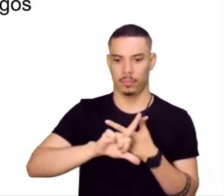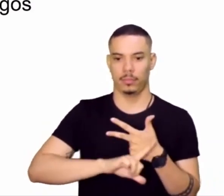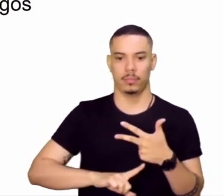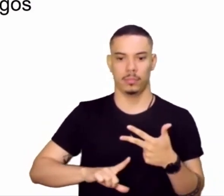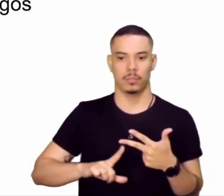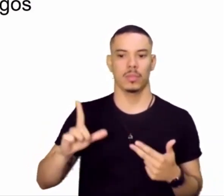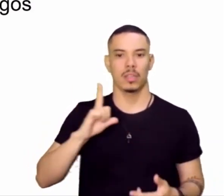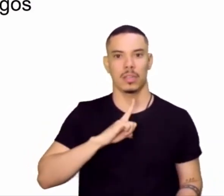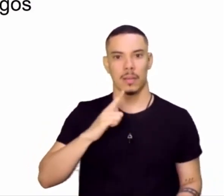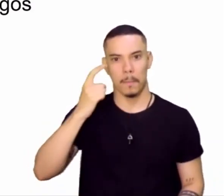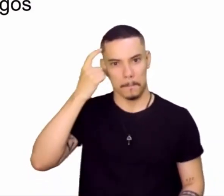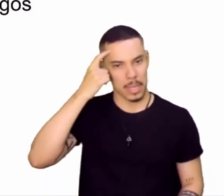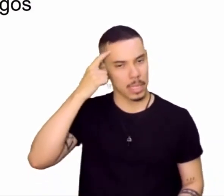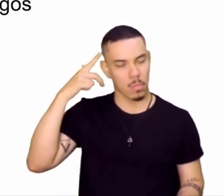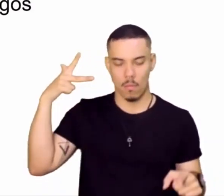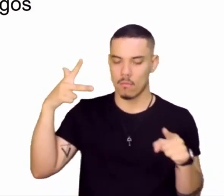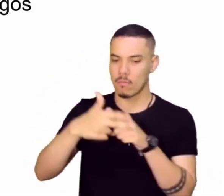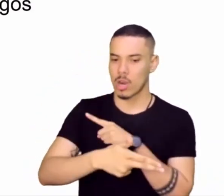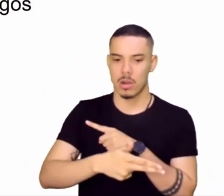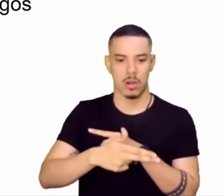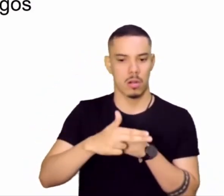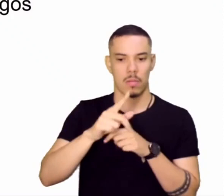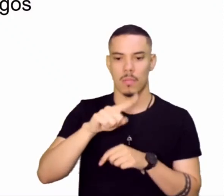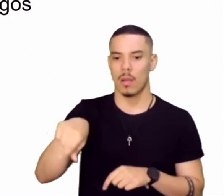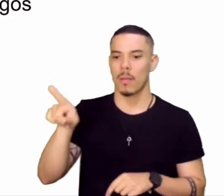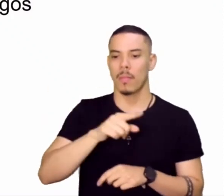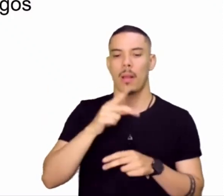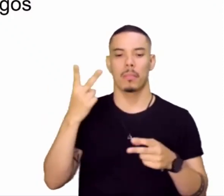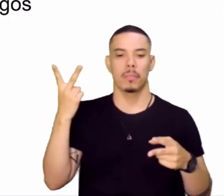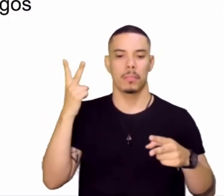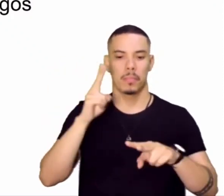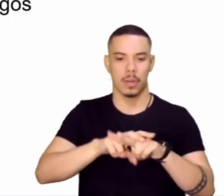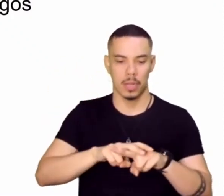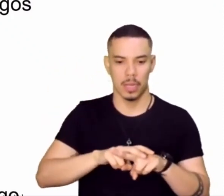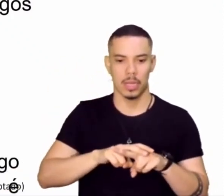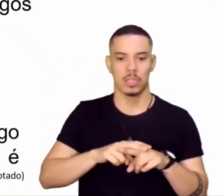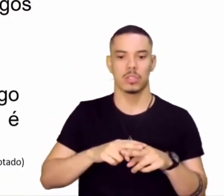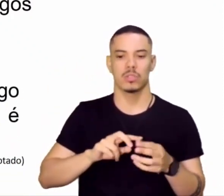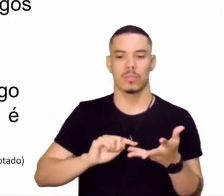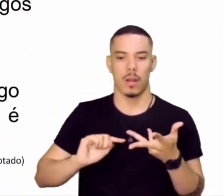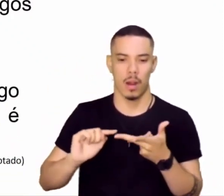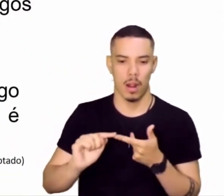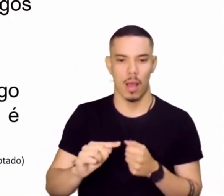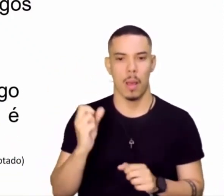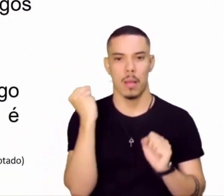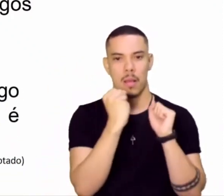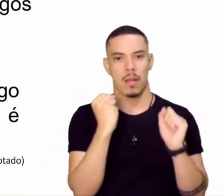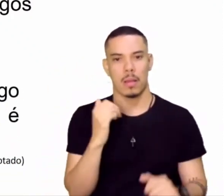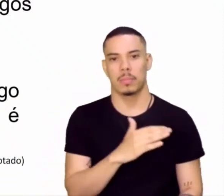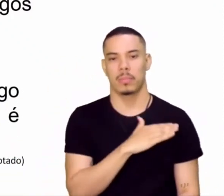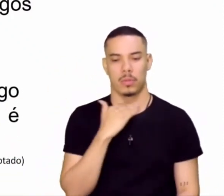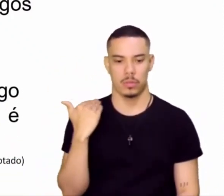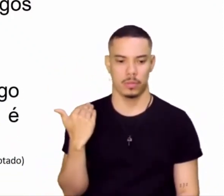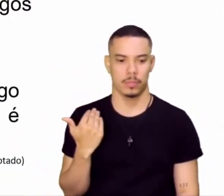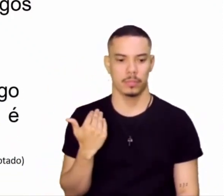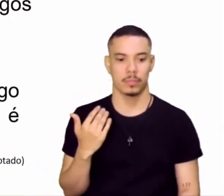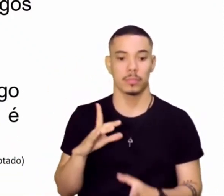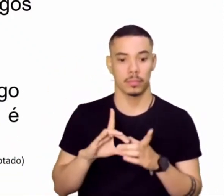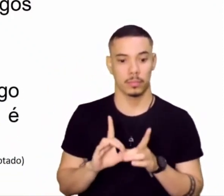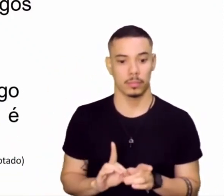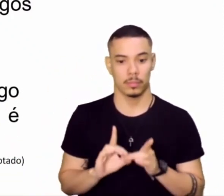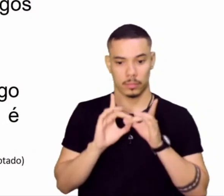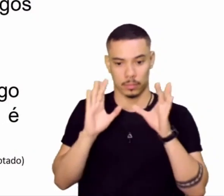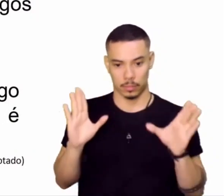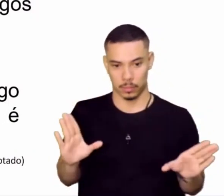de pensamento e de expressão, além de prisão, por vez, etc. Democracia e autoritarismo são